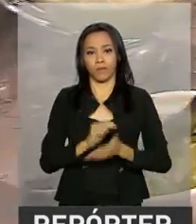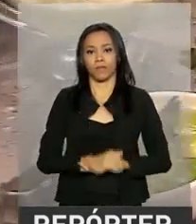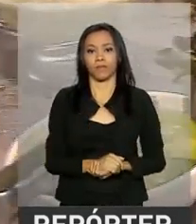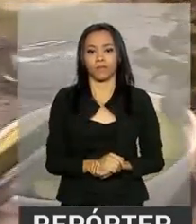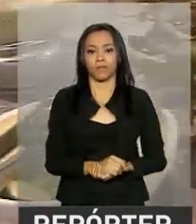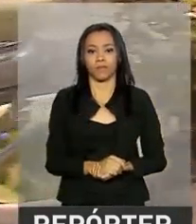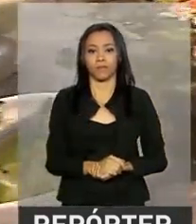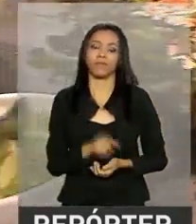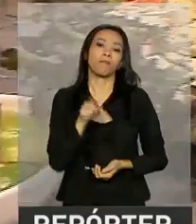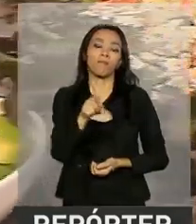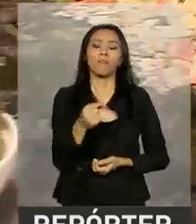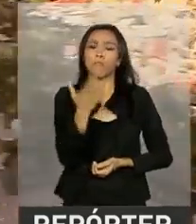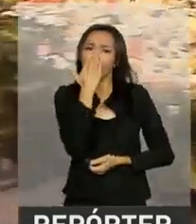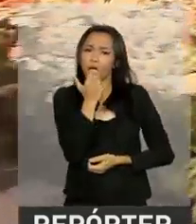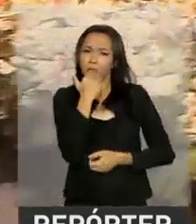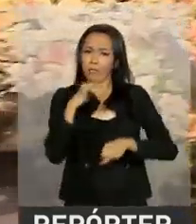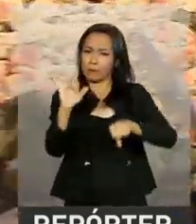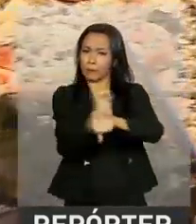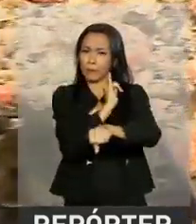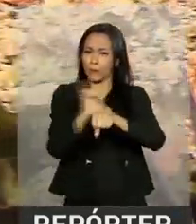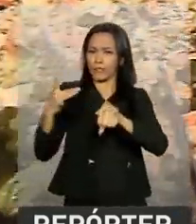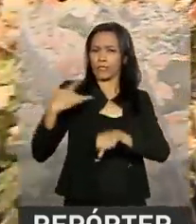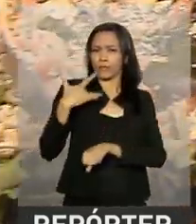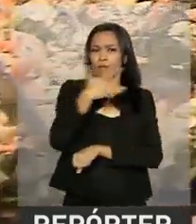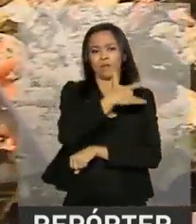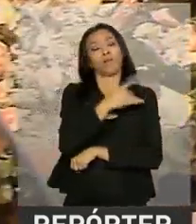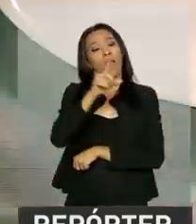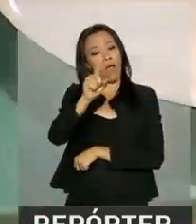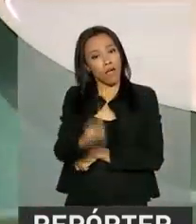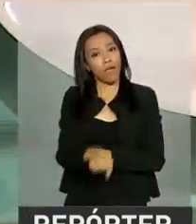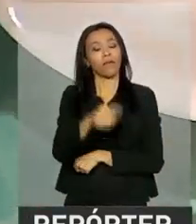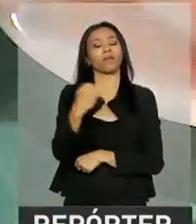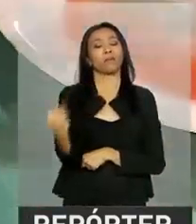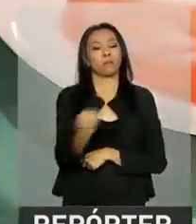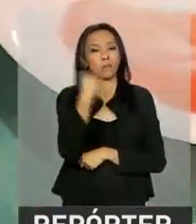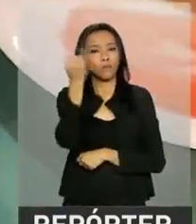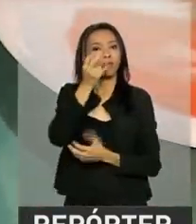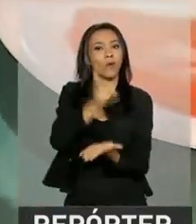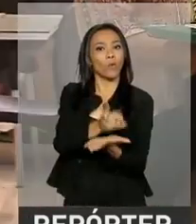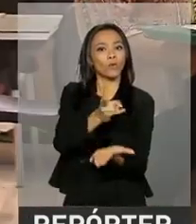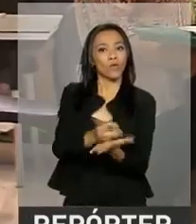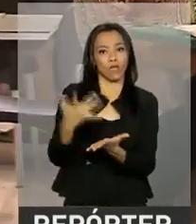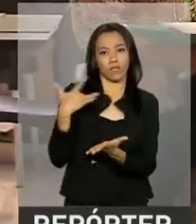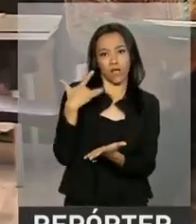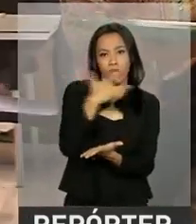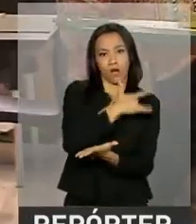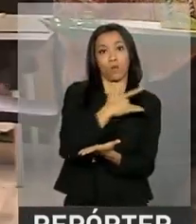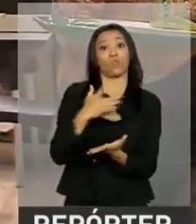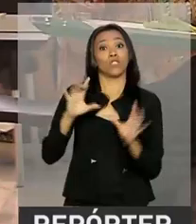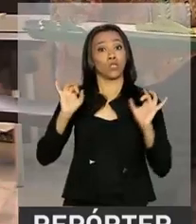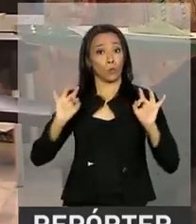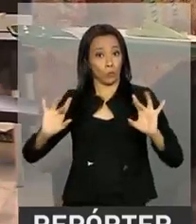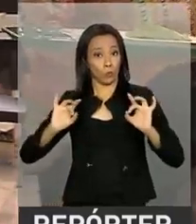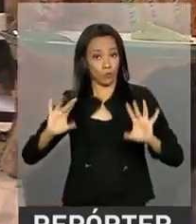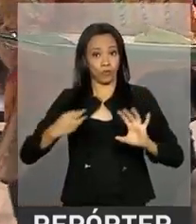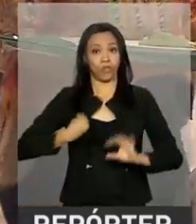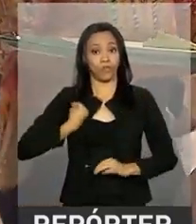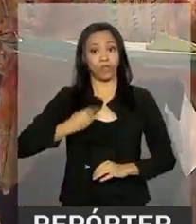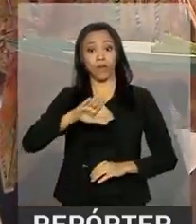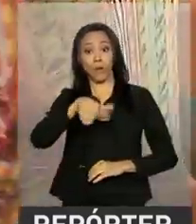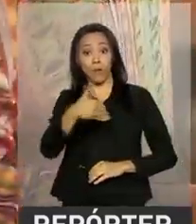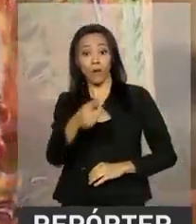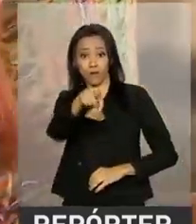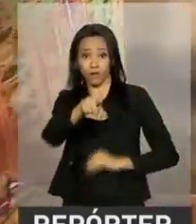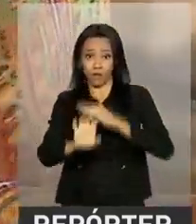uma alimentação saudável é essencial para manter a saúde ea qualidade de vida quando a empresa